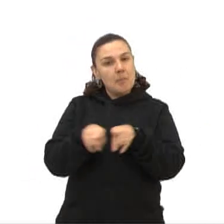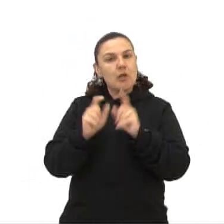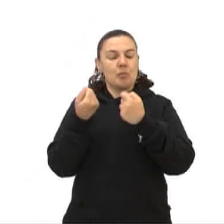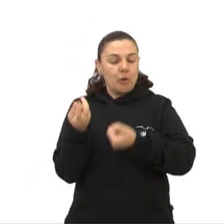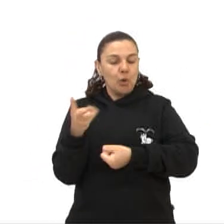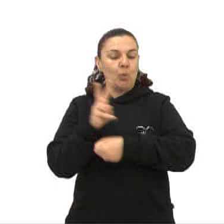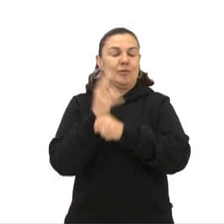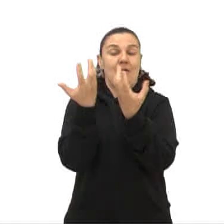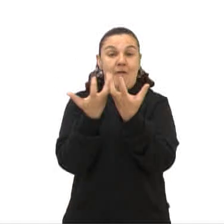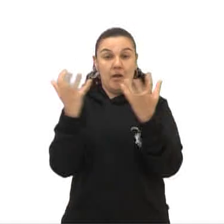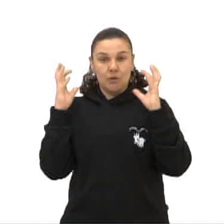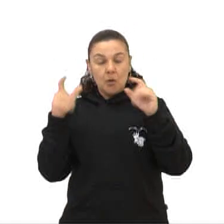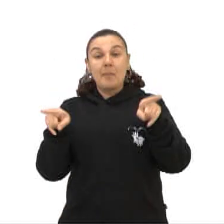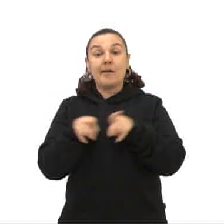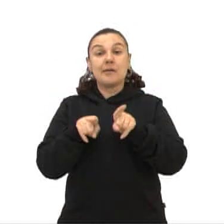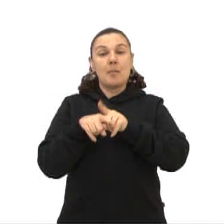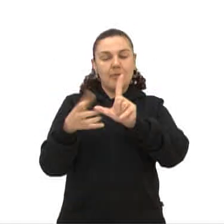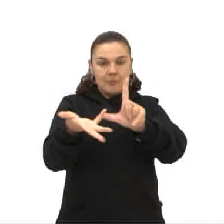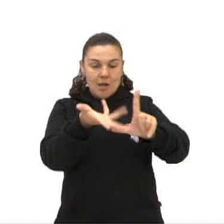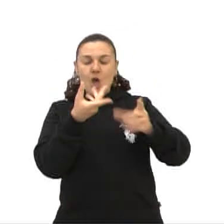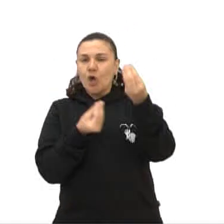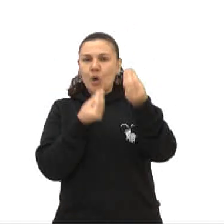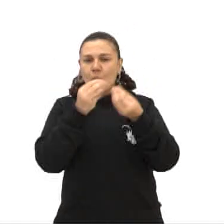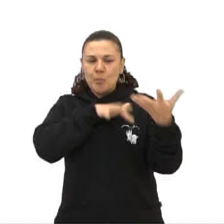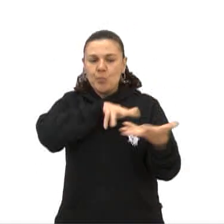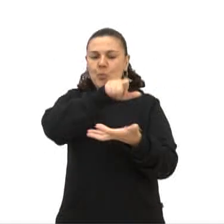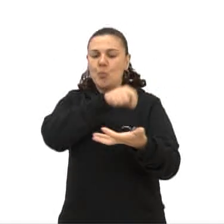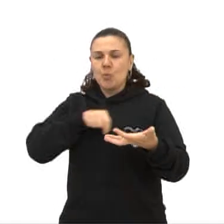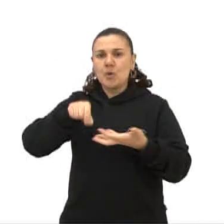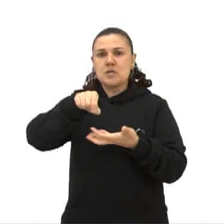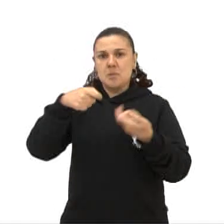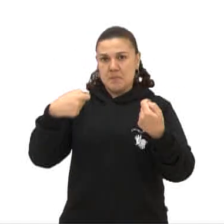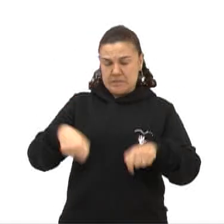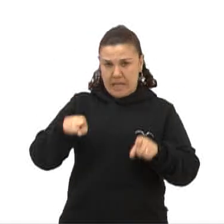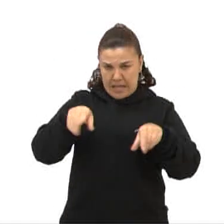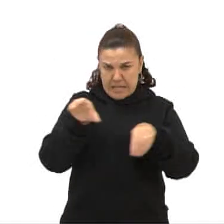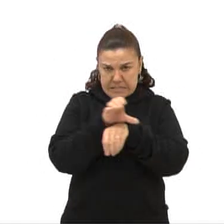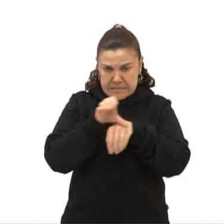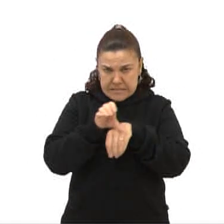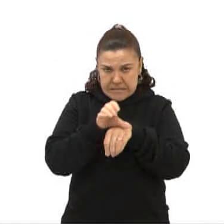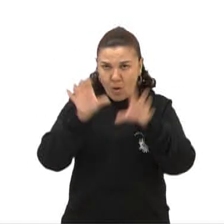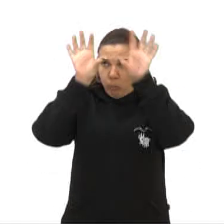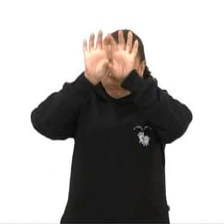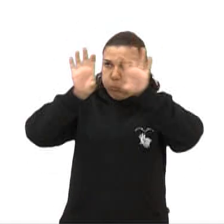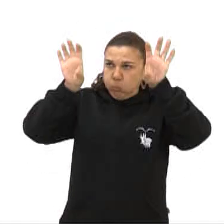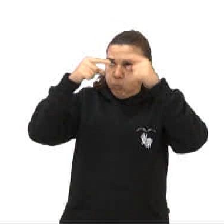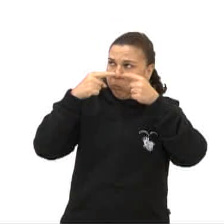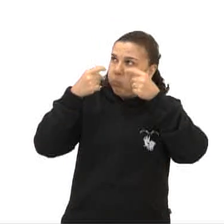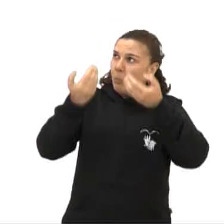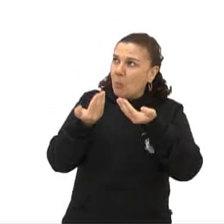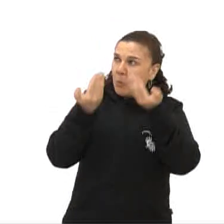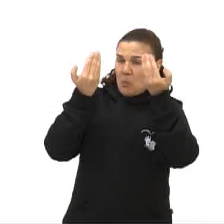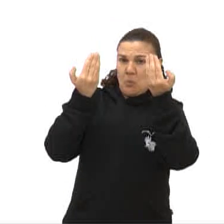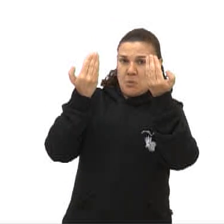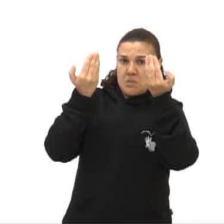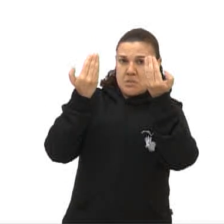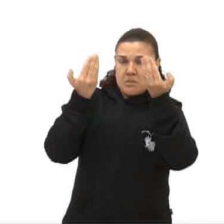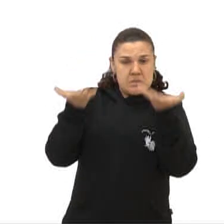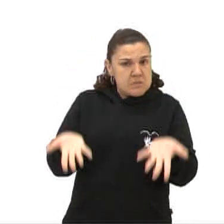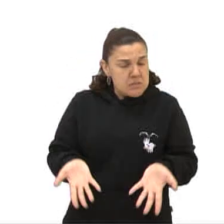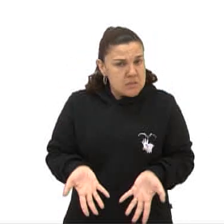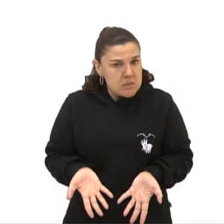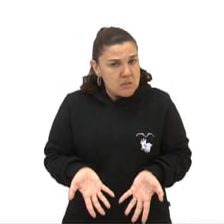que como é o mundo que nós queremos? É um mundo cinza, com uma nuvem de poluição, onde você tem